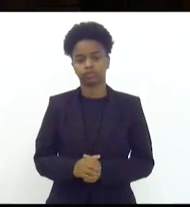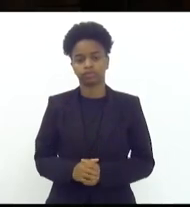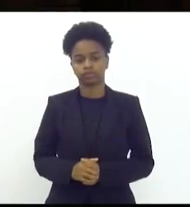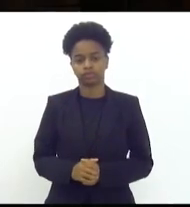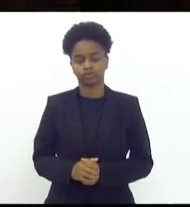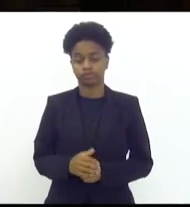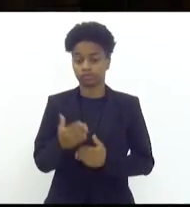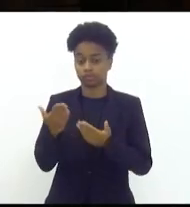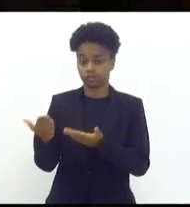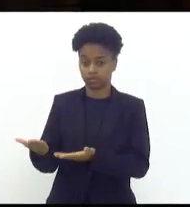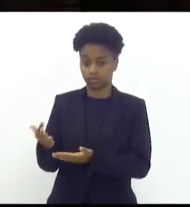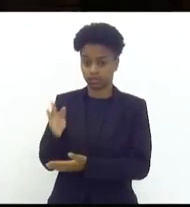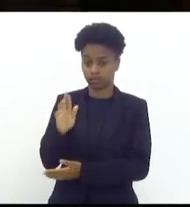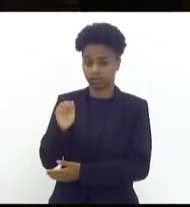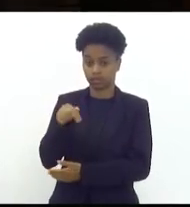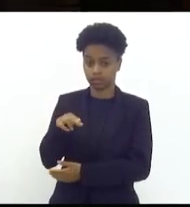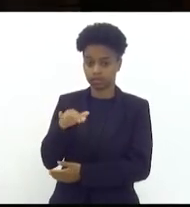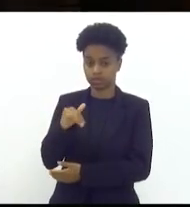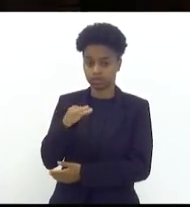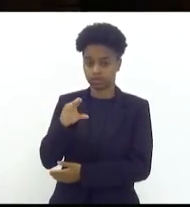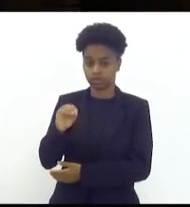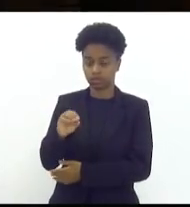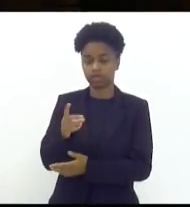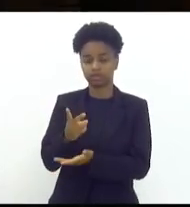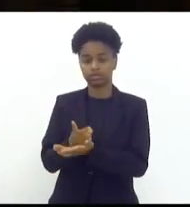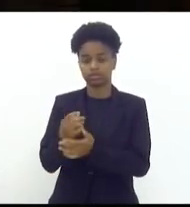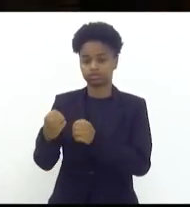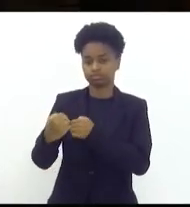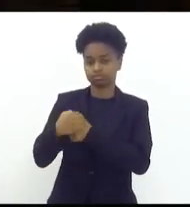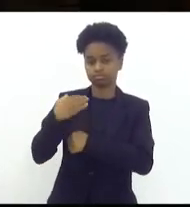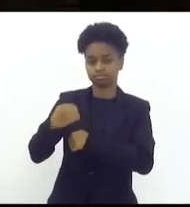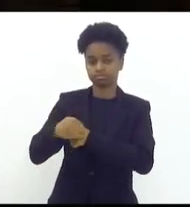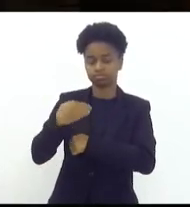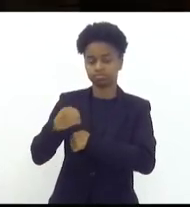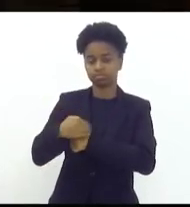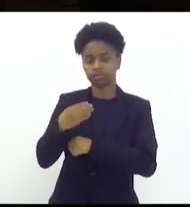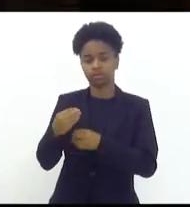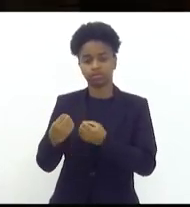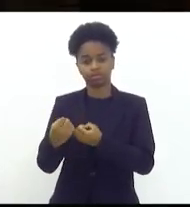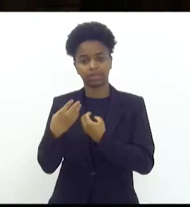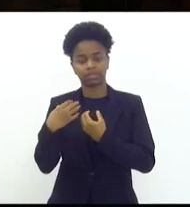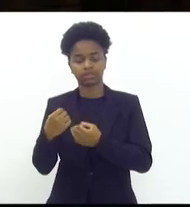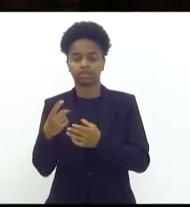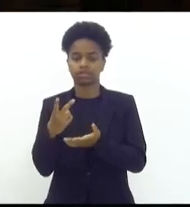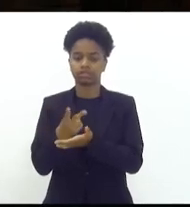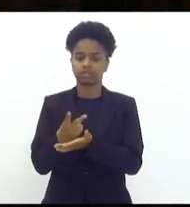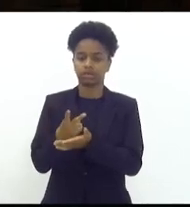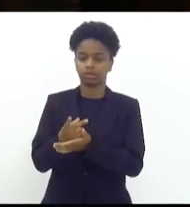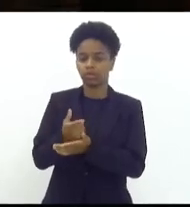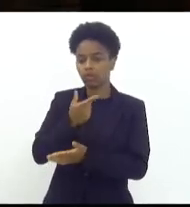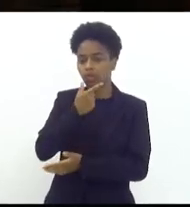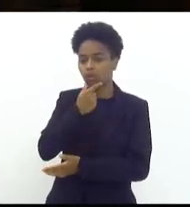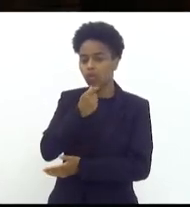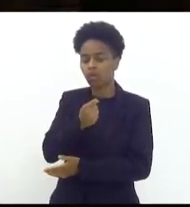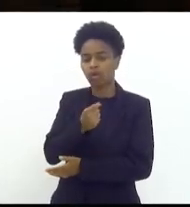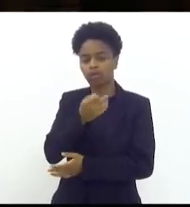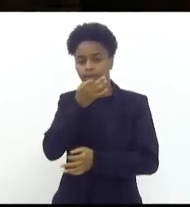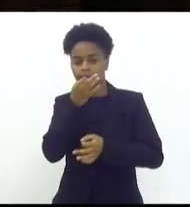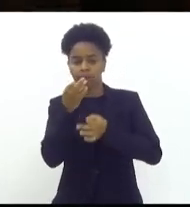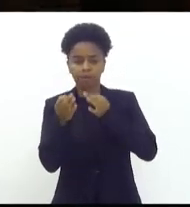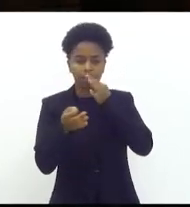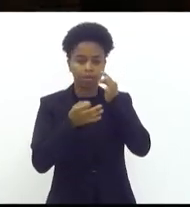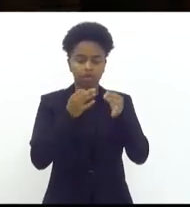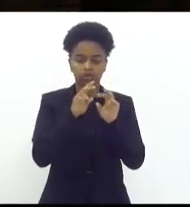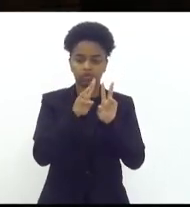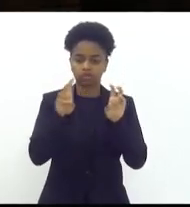Francisco Dornelles me dava lição de vida e sempre foi o homem que comentava